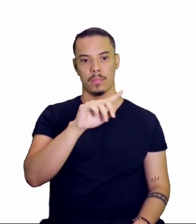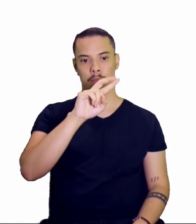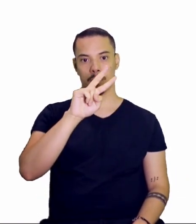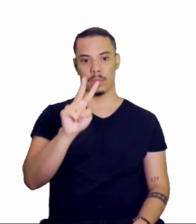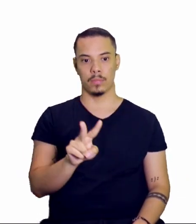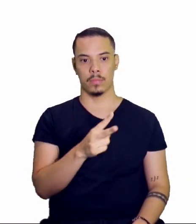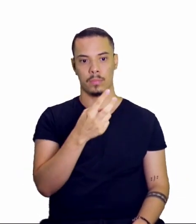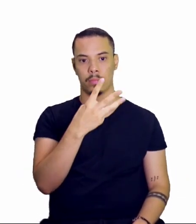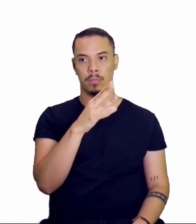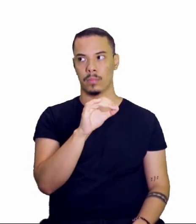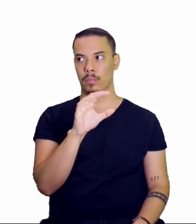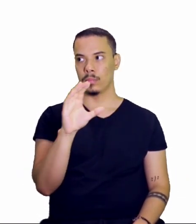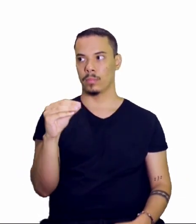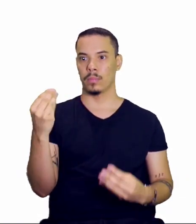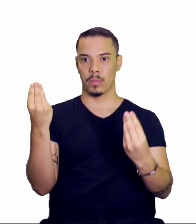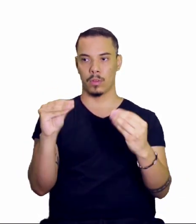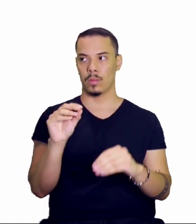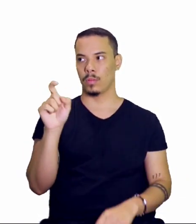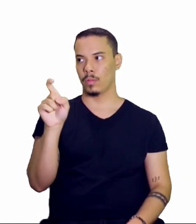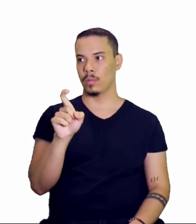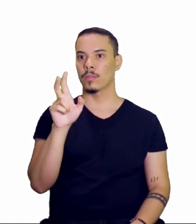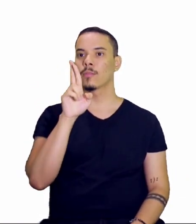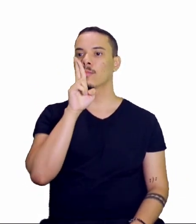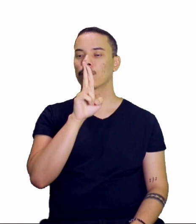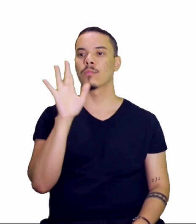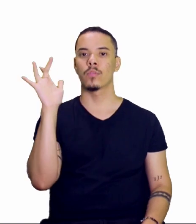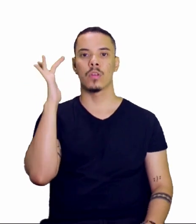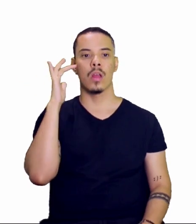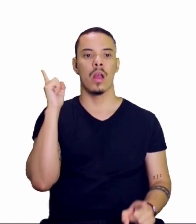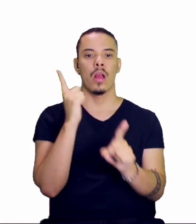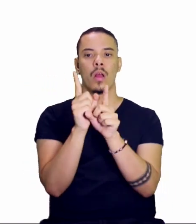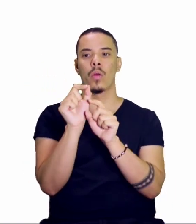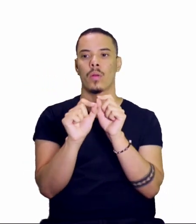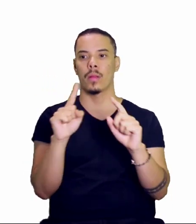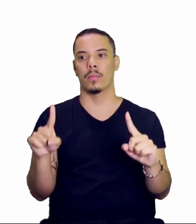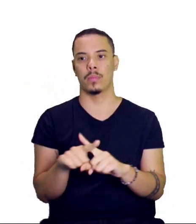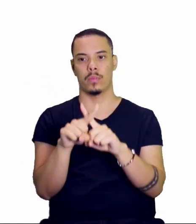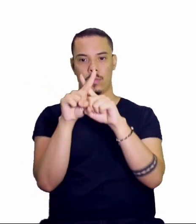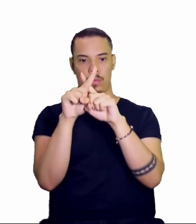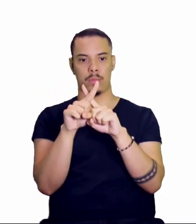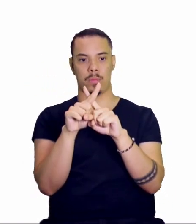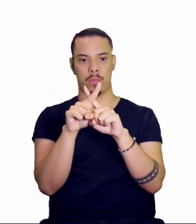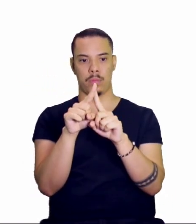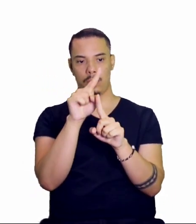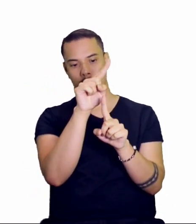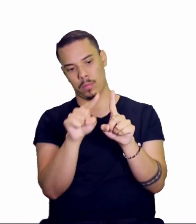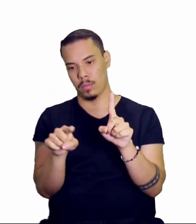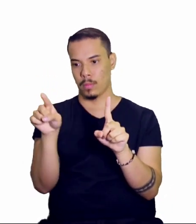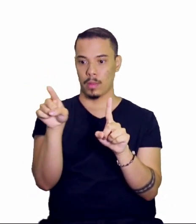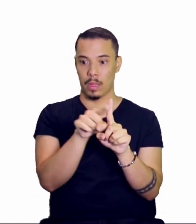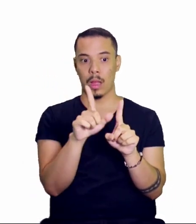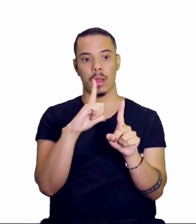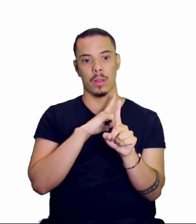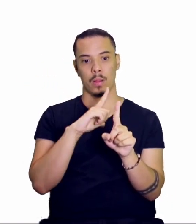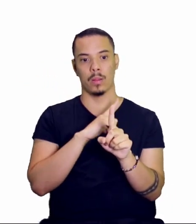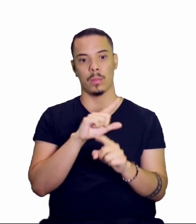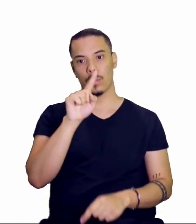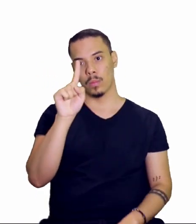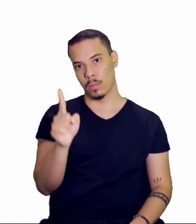certo? E eu vou colocar X no que eu vou achar aqui. Multiplica-se, cruzado, né? Então eu tenho ali, ó, 1.000